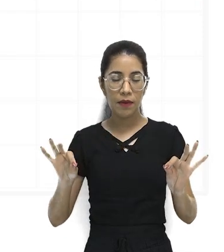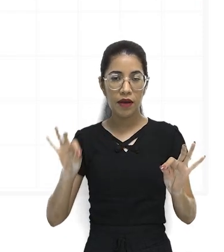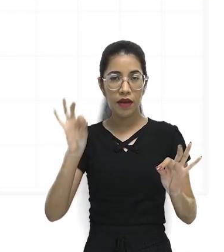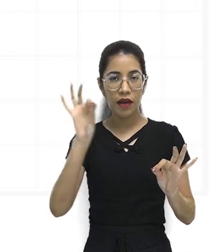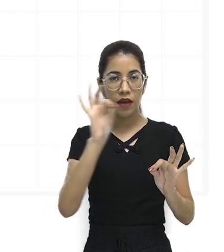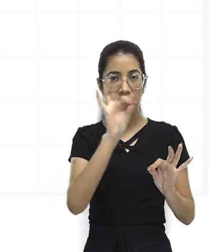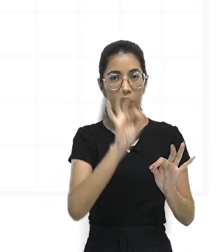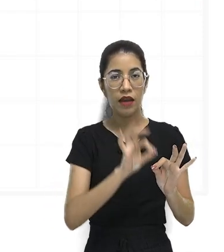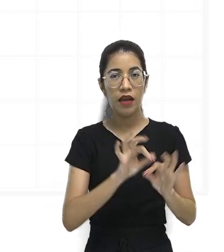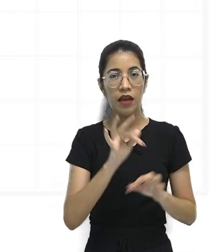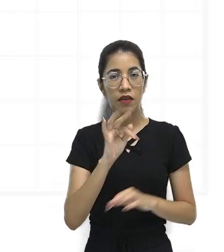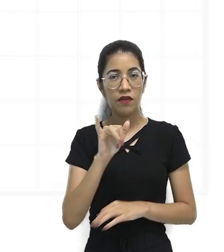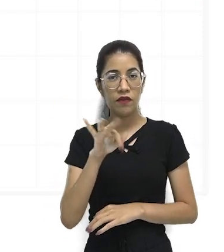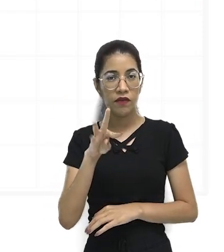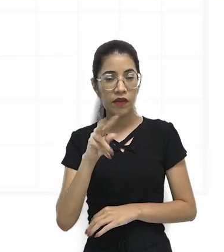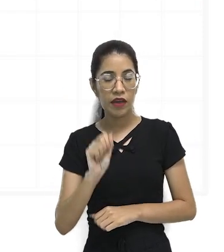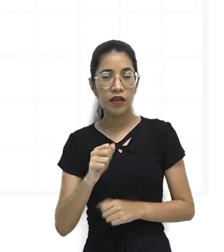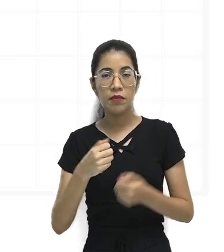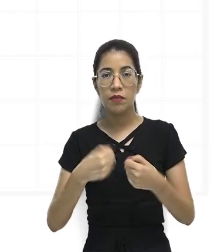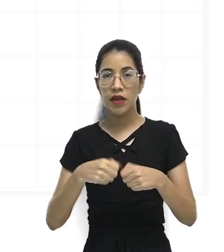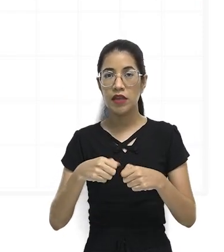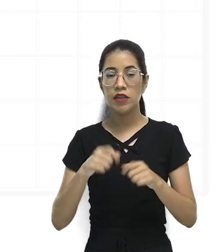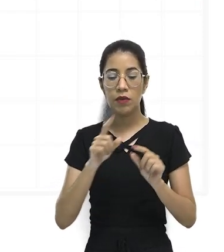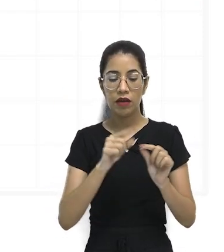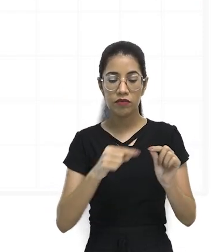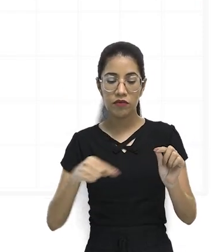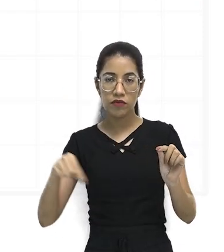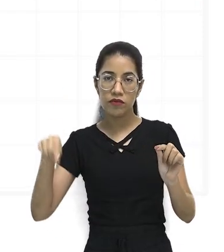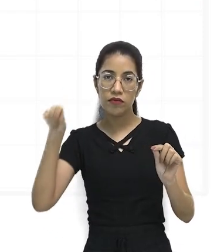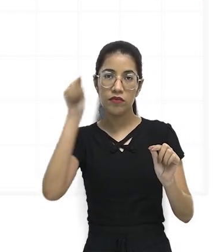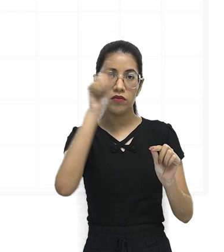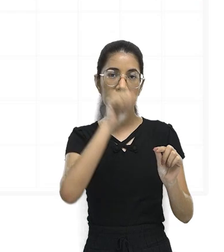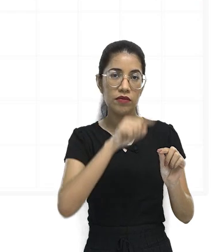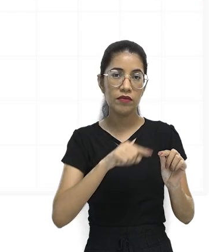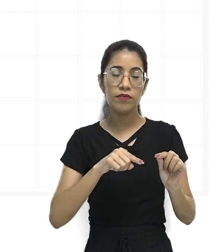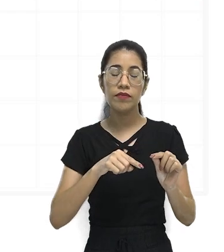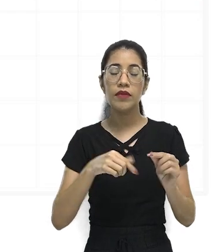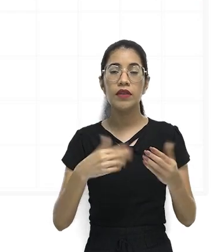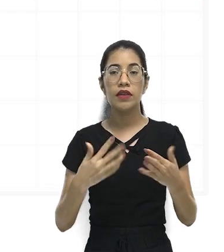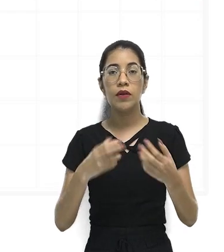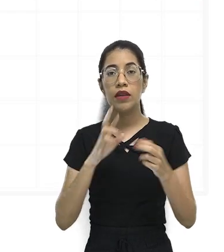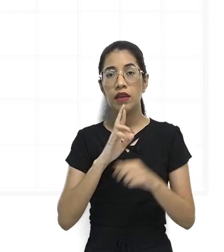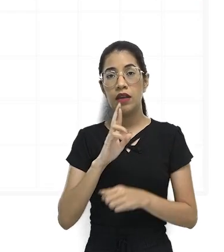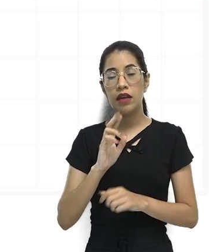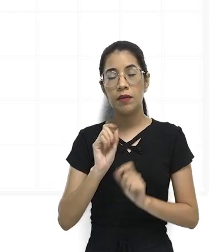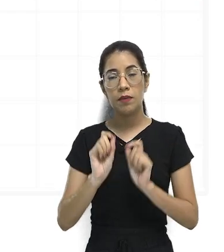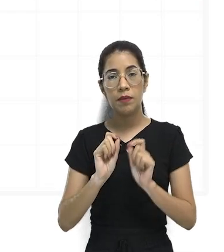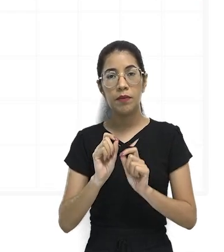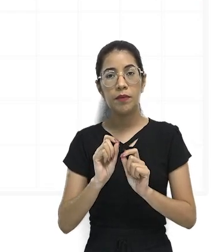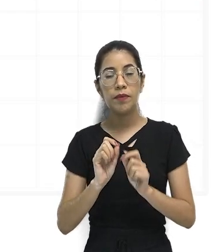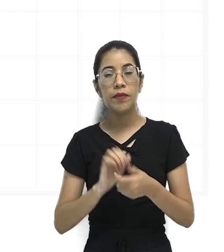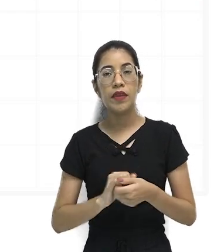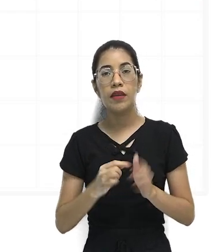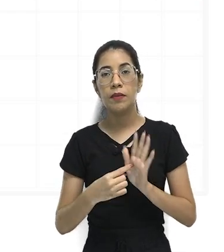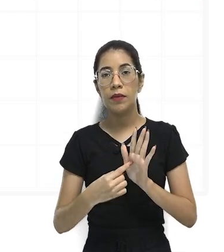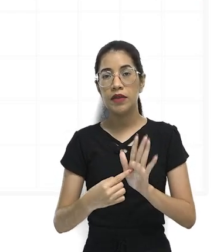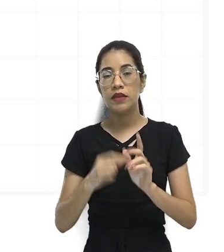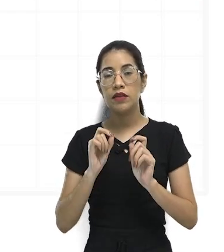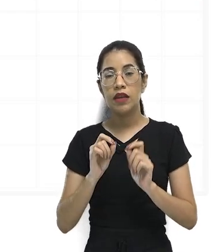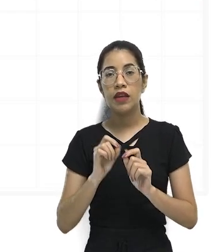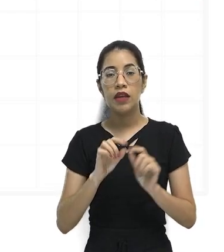necessários para contornar essa figura? Então veja, ele está nos dizendo que cada